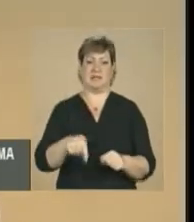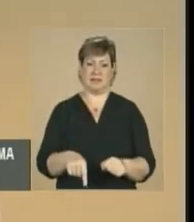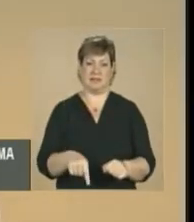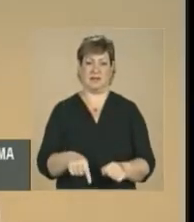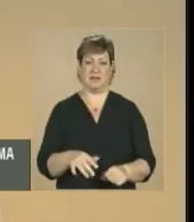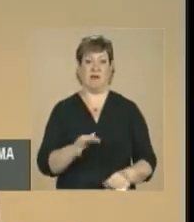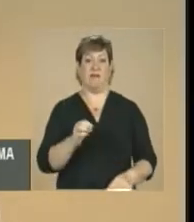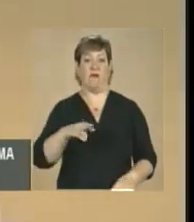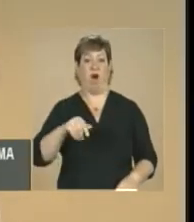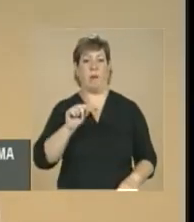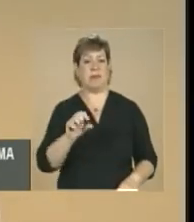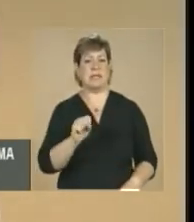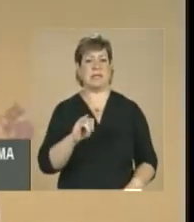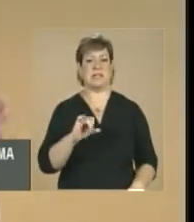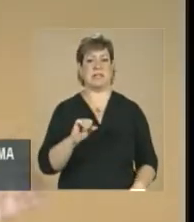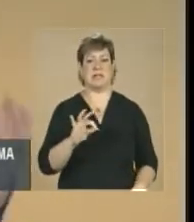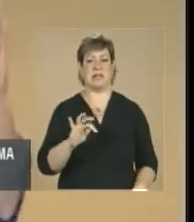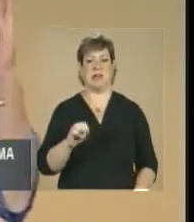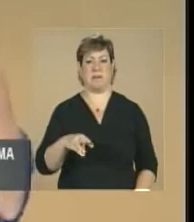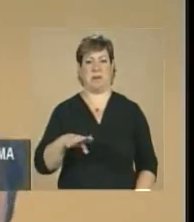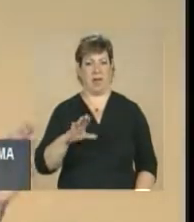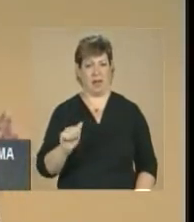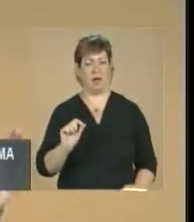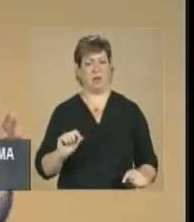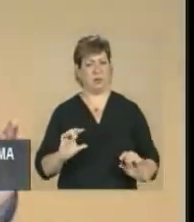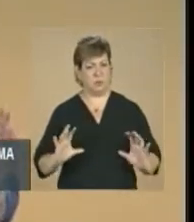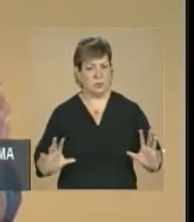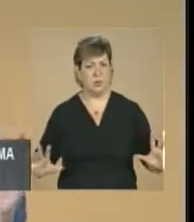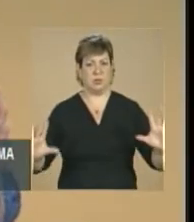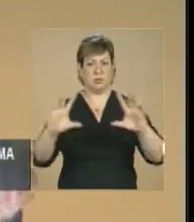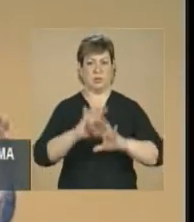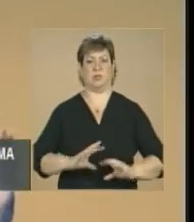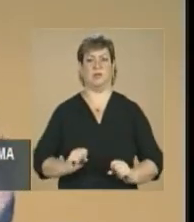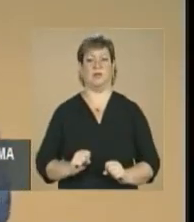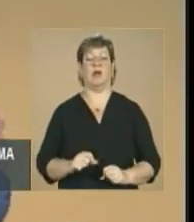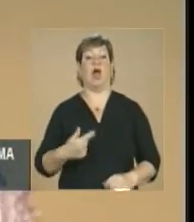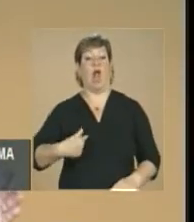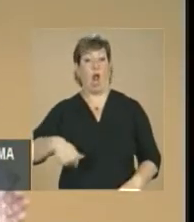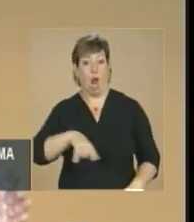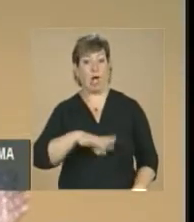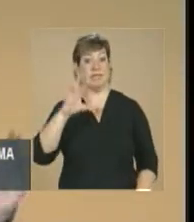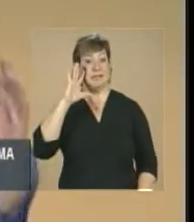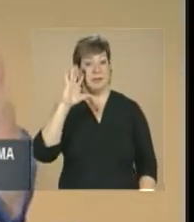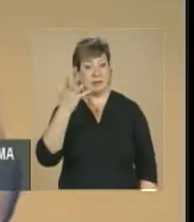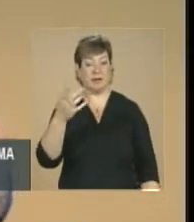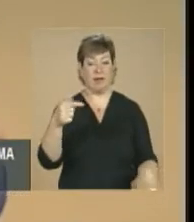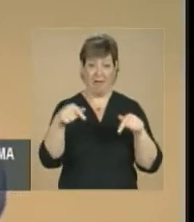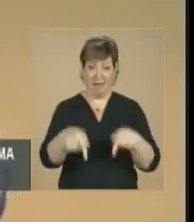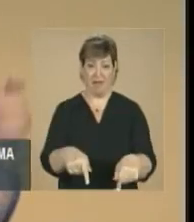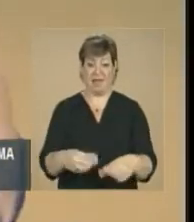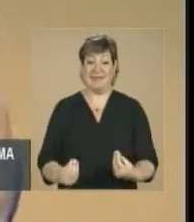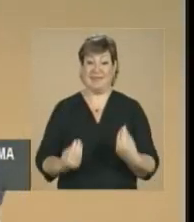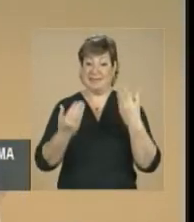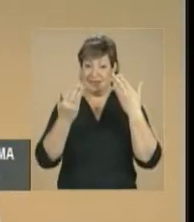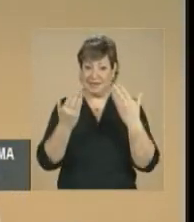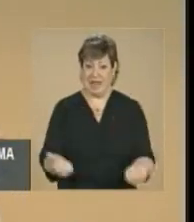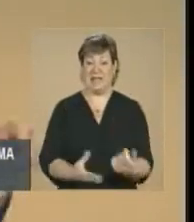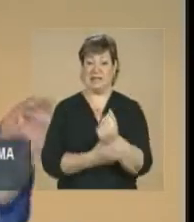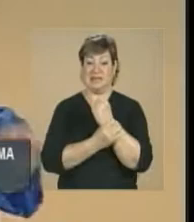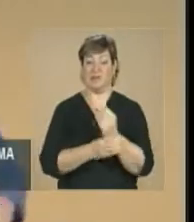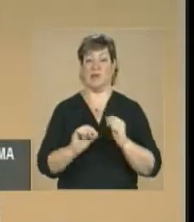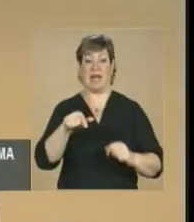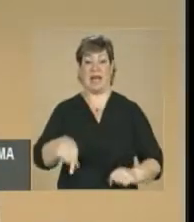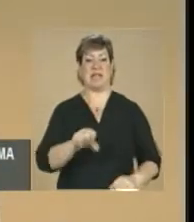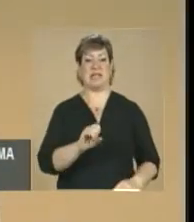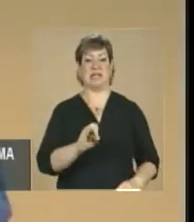forma sistêmica. Porque o que nós estamos tentando é justamente isso. Nós temos de assegurar que esse século XXI,